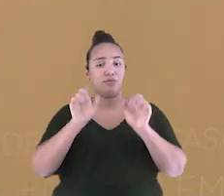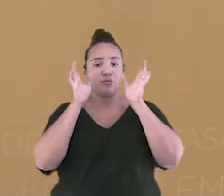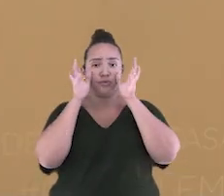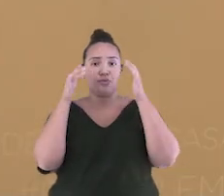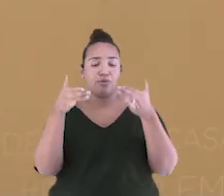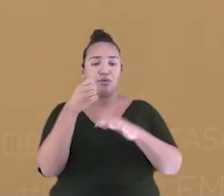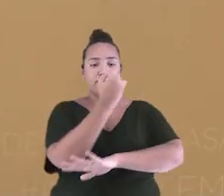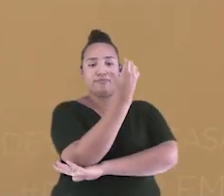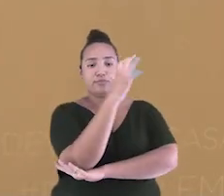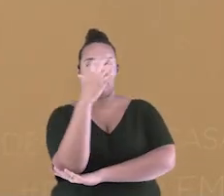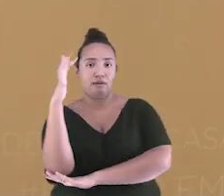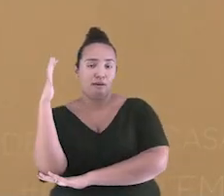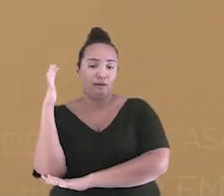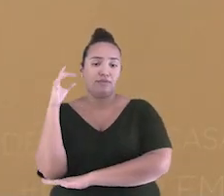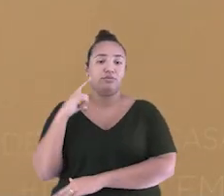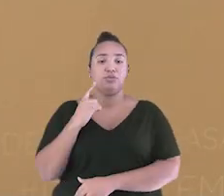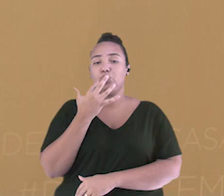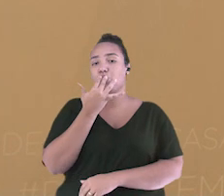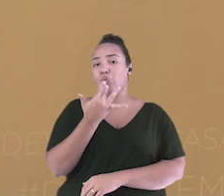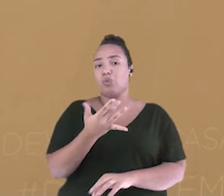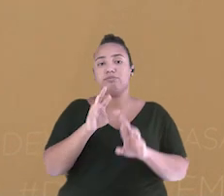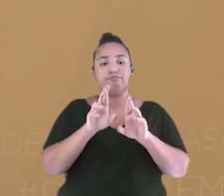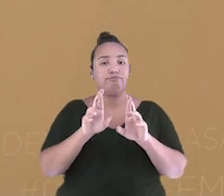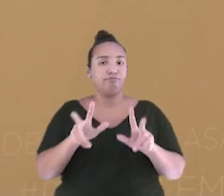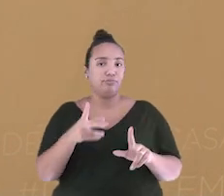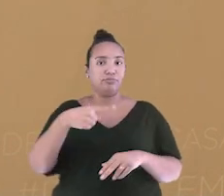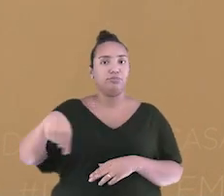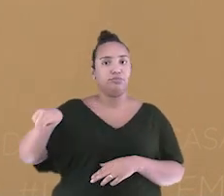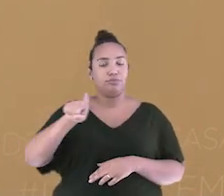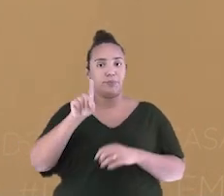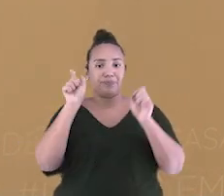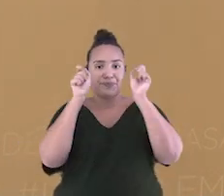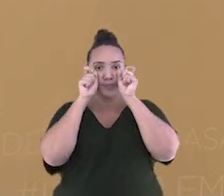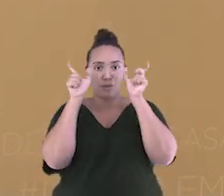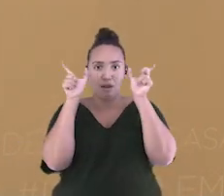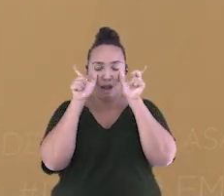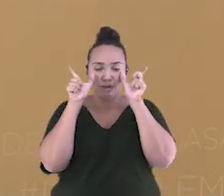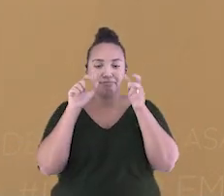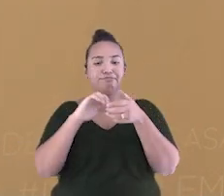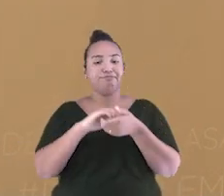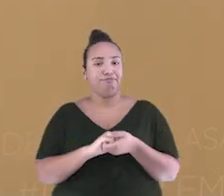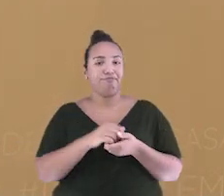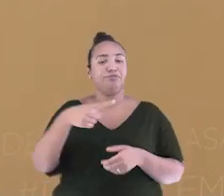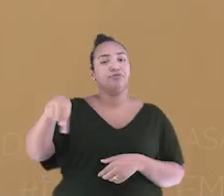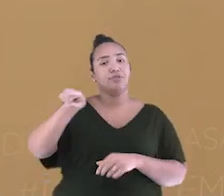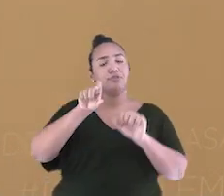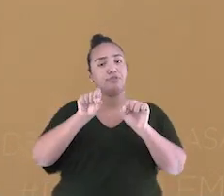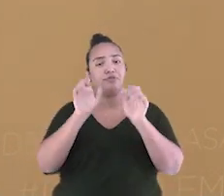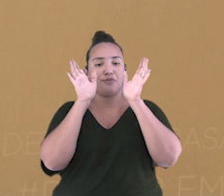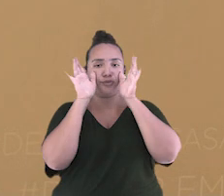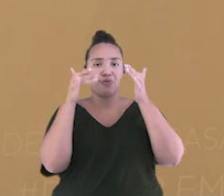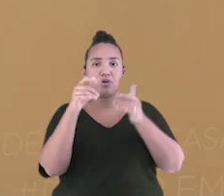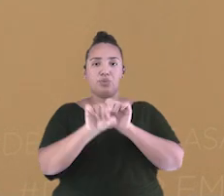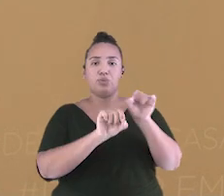Talvez tenha focado nas árvores. Elas têm uma cor diferente e chamam bastante a nossa atenção. Talvez você